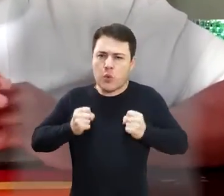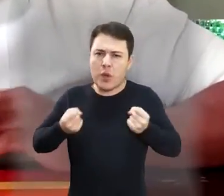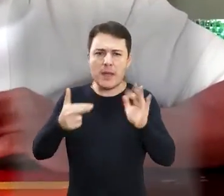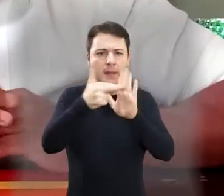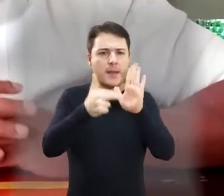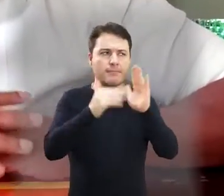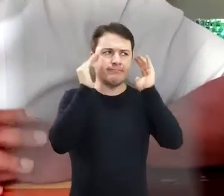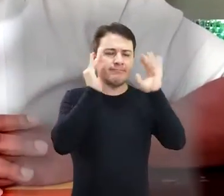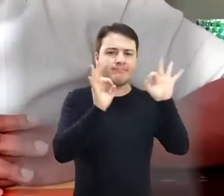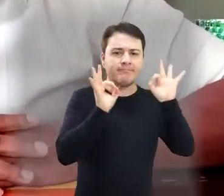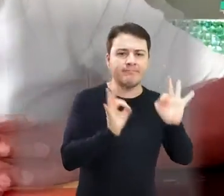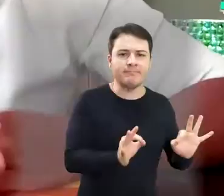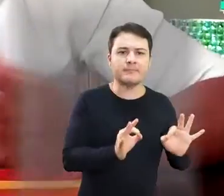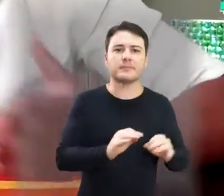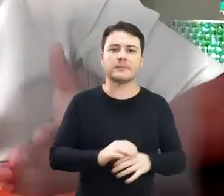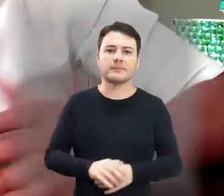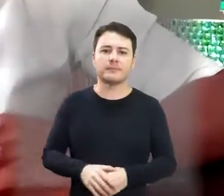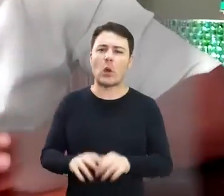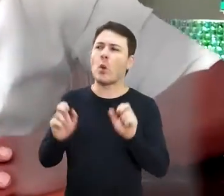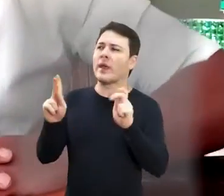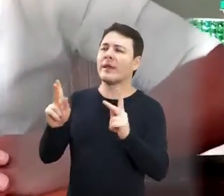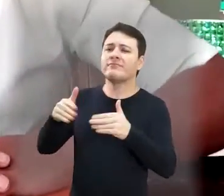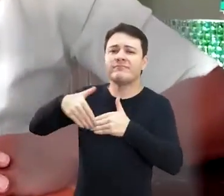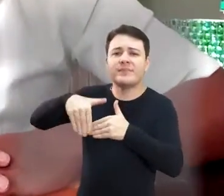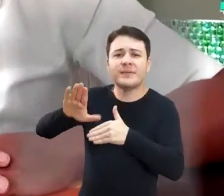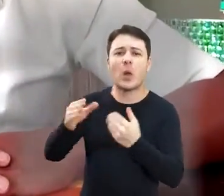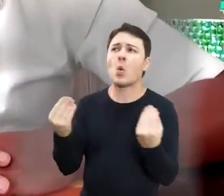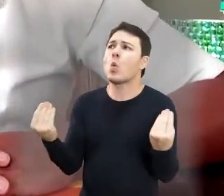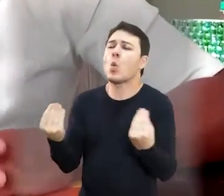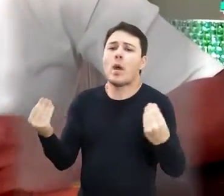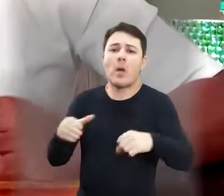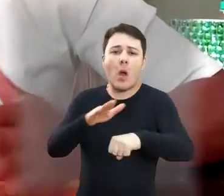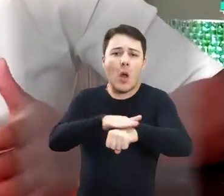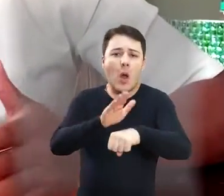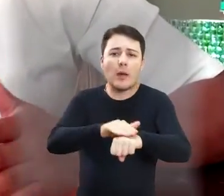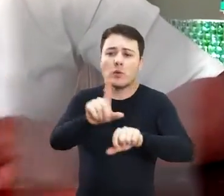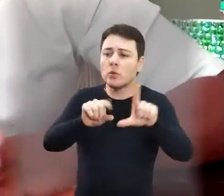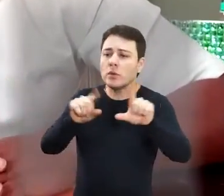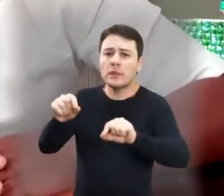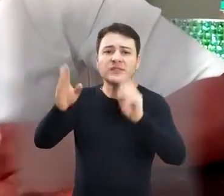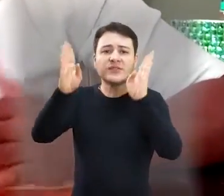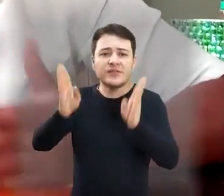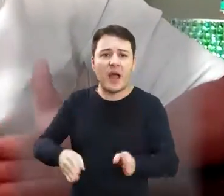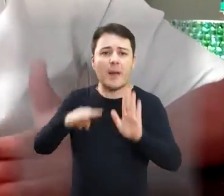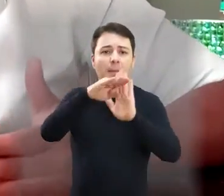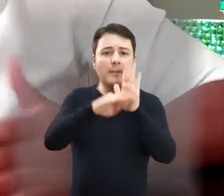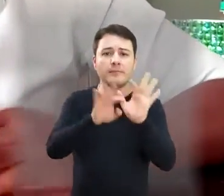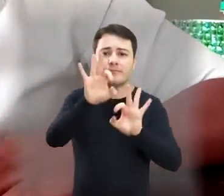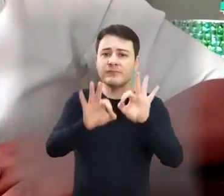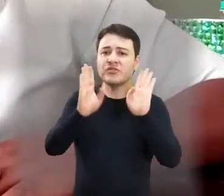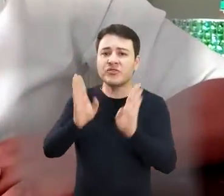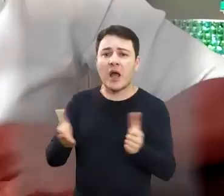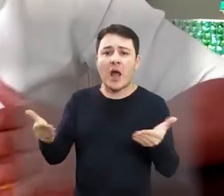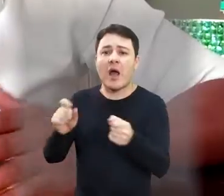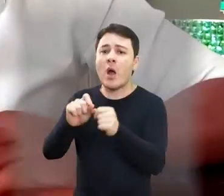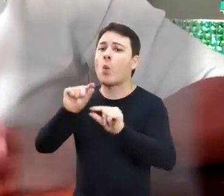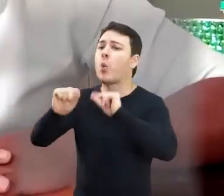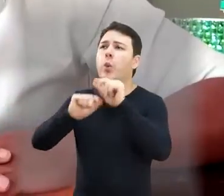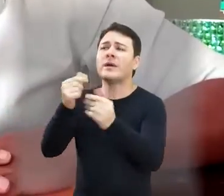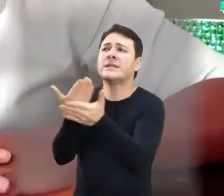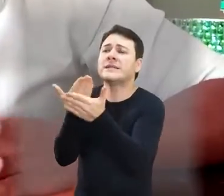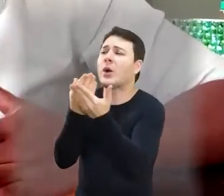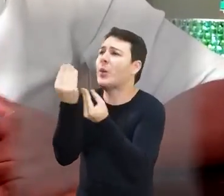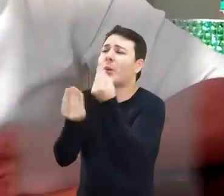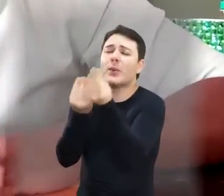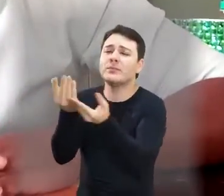determinação e disciplina. Mas, Nathanael, e agora? Já separei meu horário, já montei meu cronograma, o que eu faço